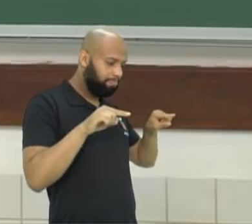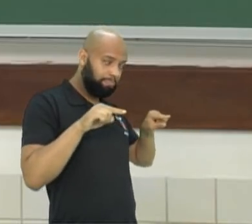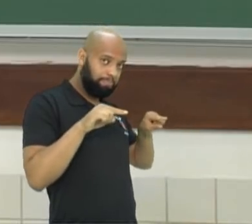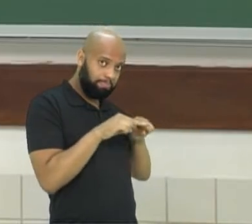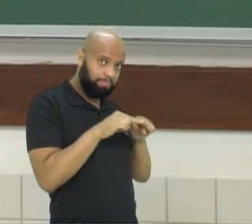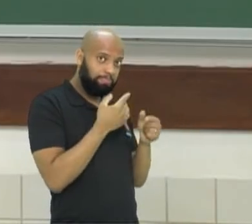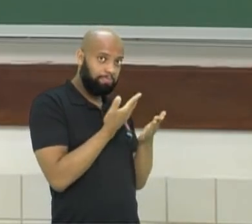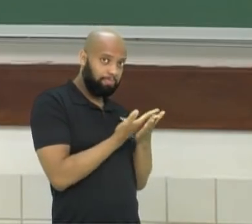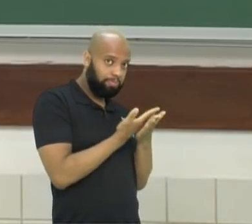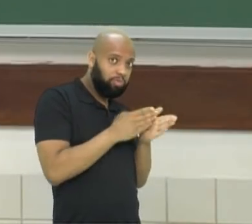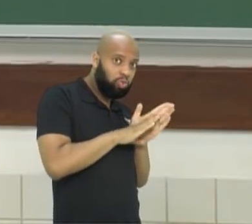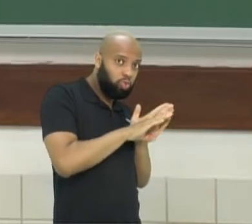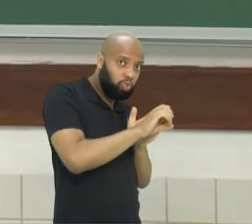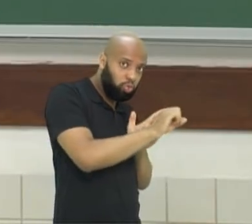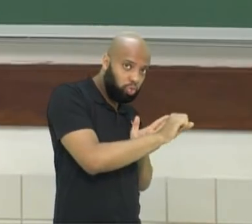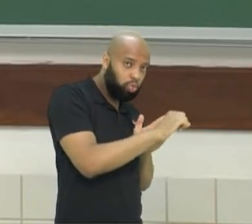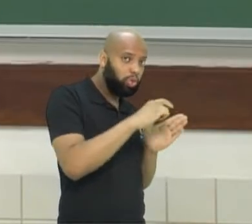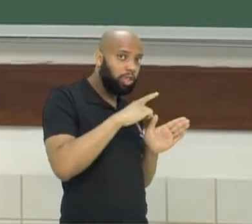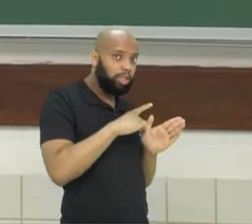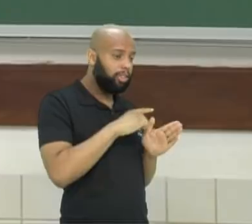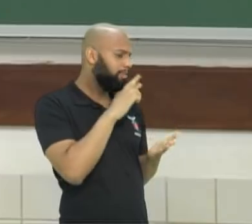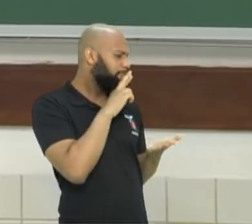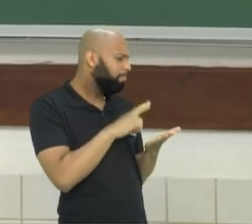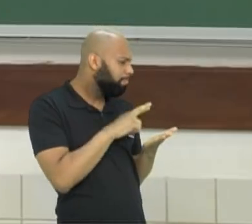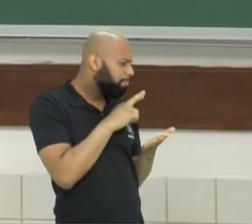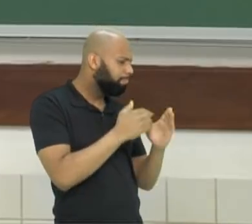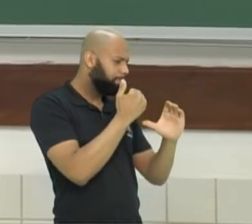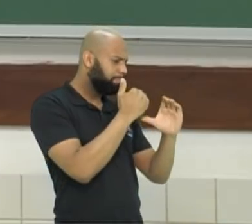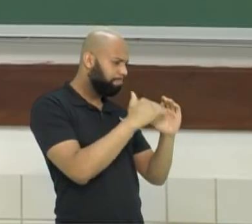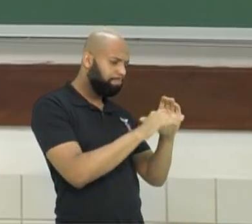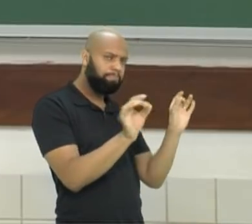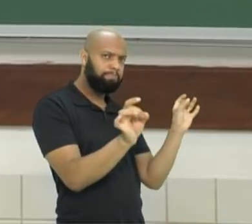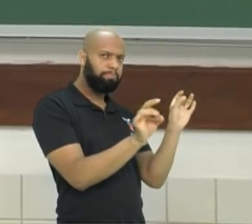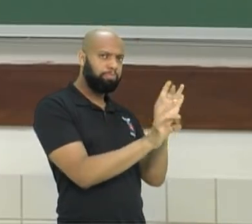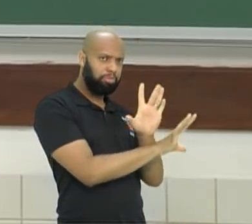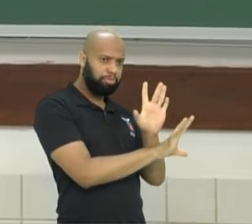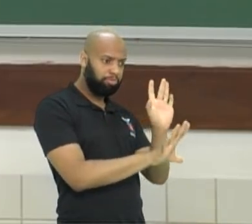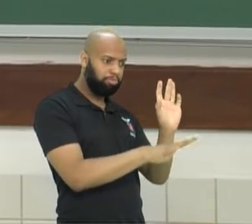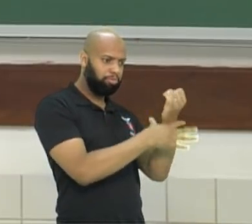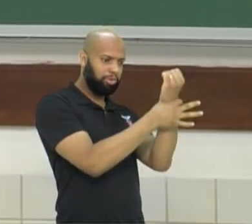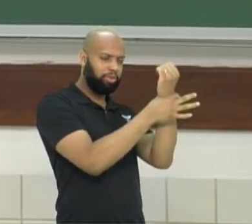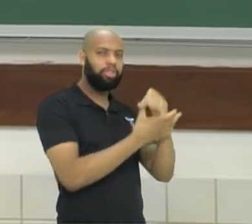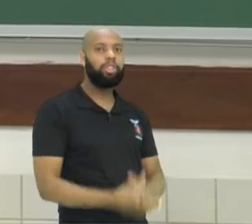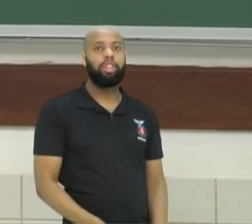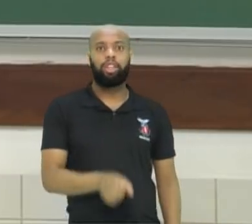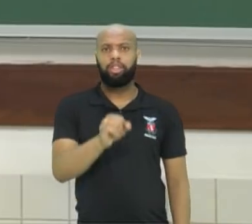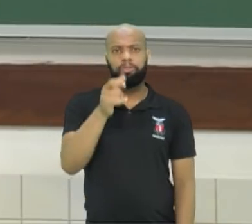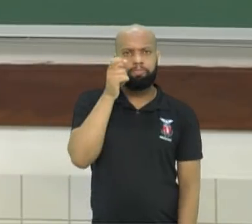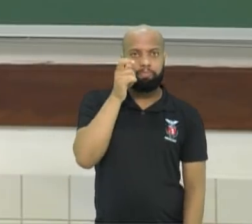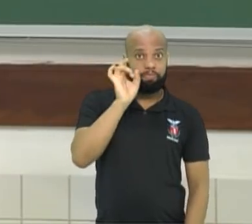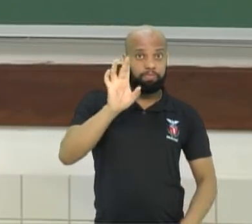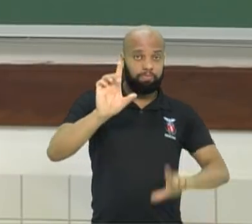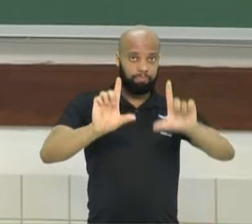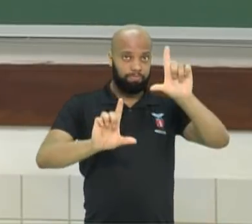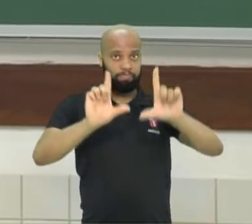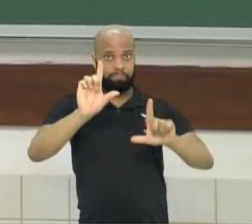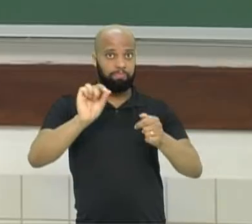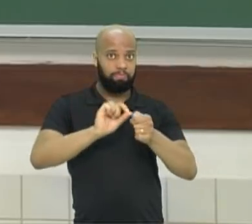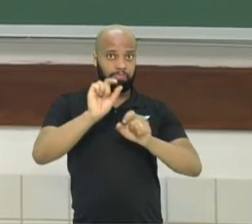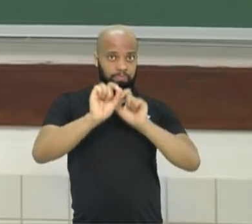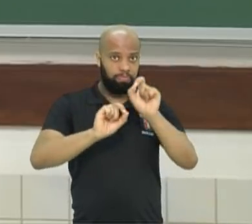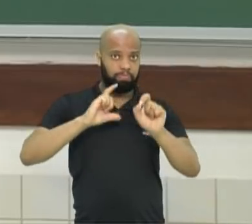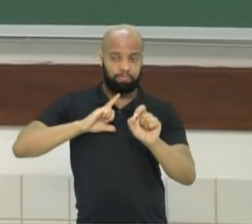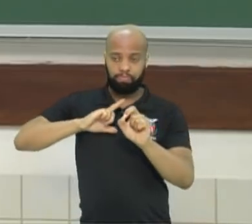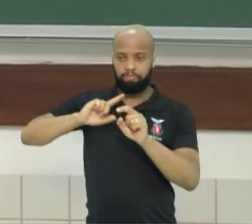concluída, certo? Não esqueçam. Terminou a aula, vai fazer sua atividade. E se você não está assistindo apenas pela televisão, o que você vai